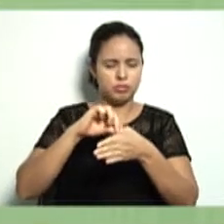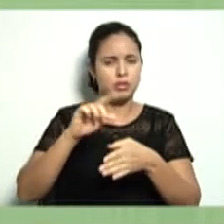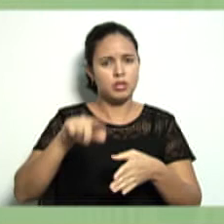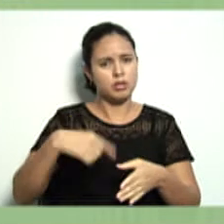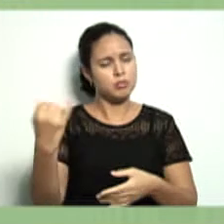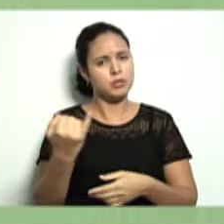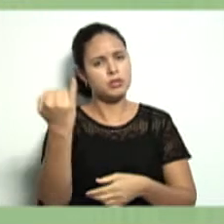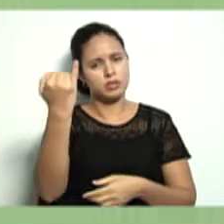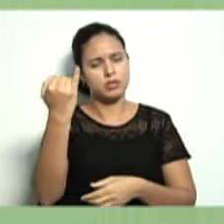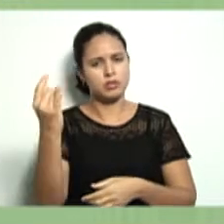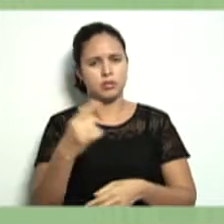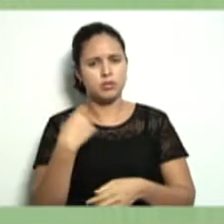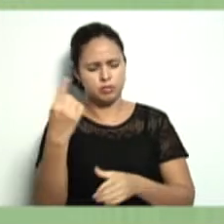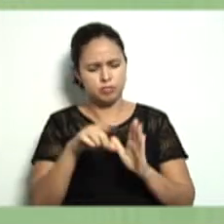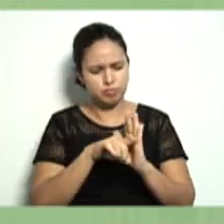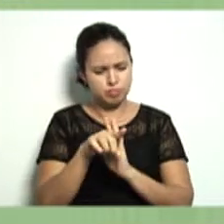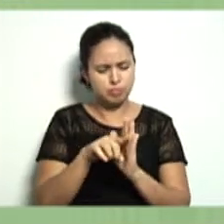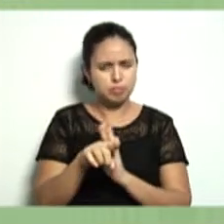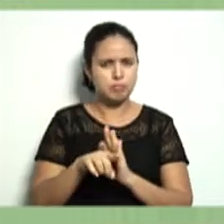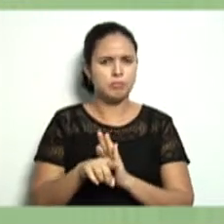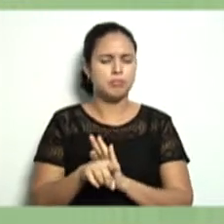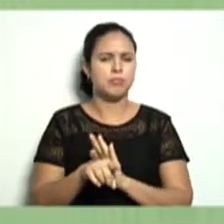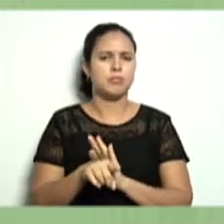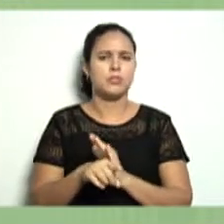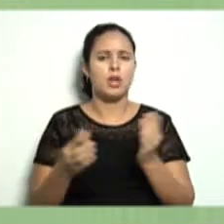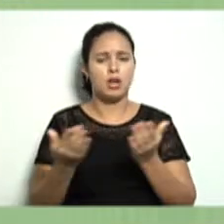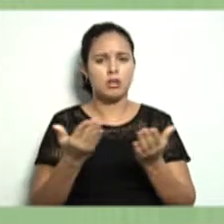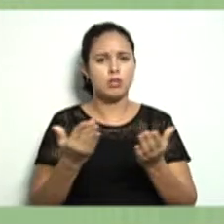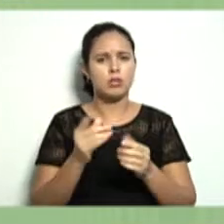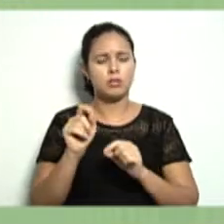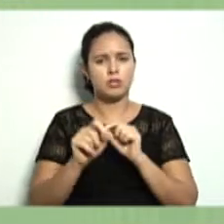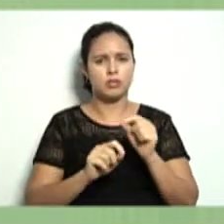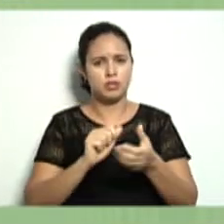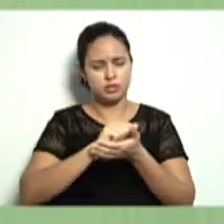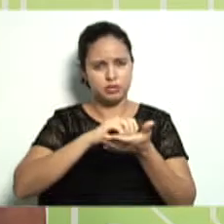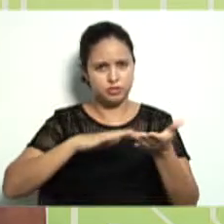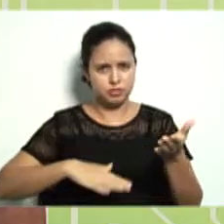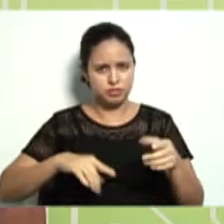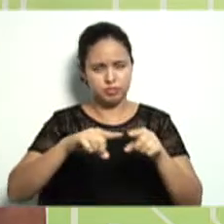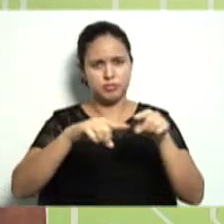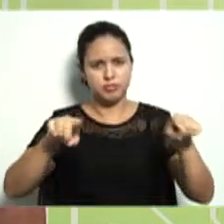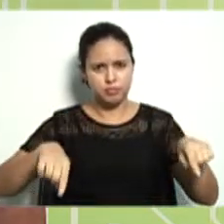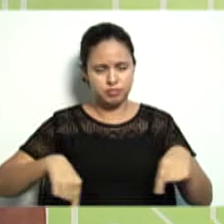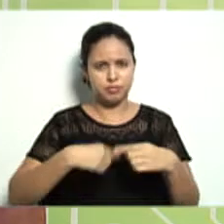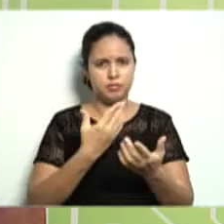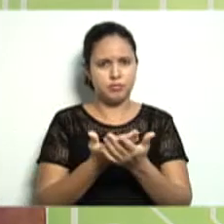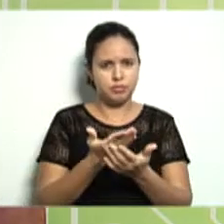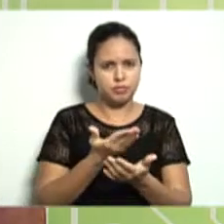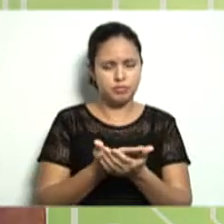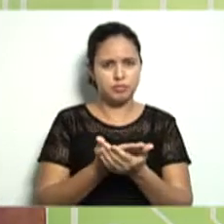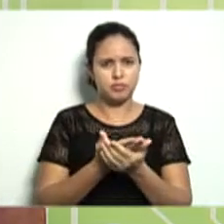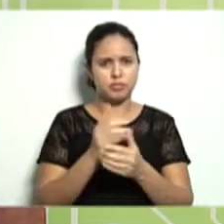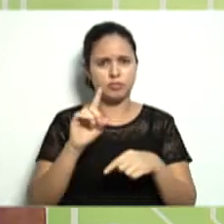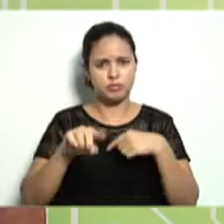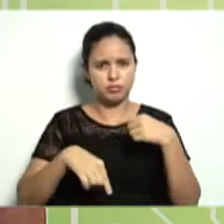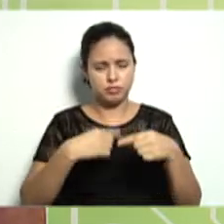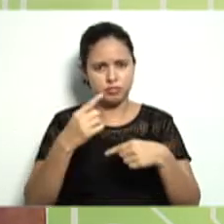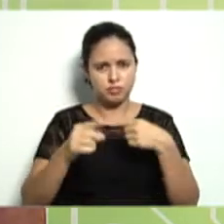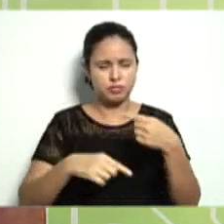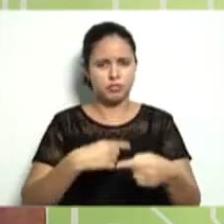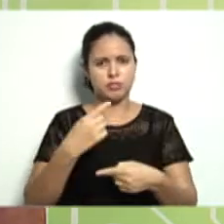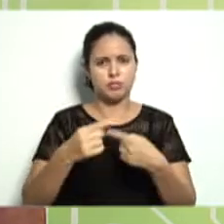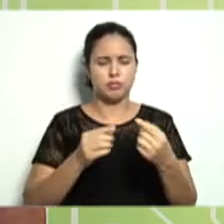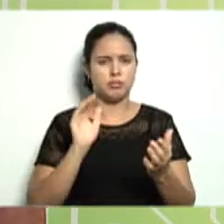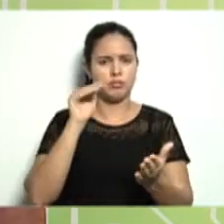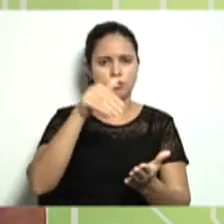gente analise. Nós vamos passar agora para a atividade de sala, depois nós retornamos e finalizamos